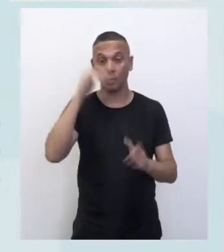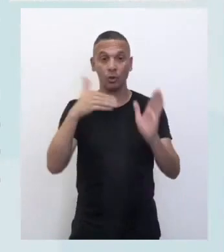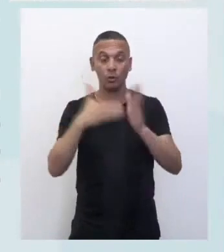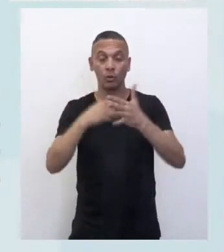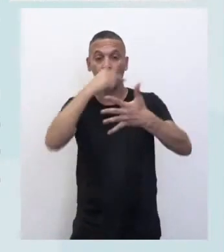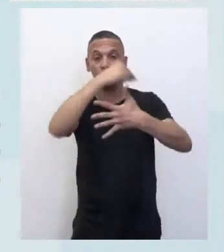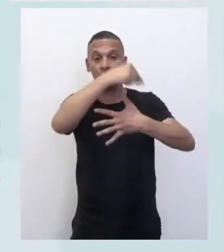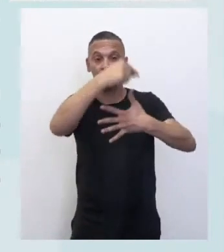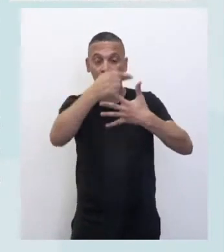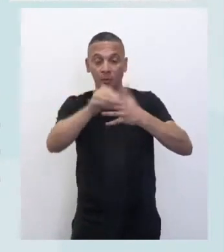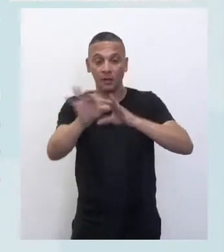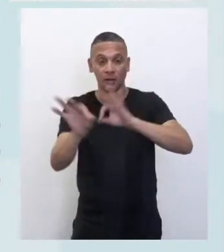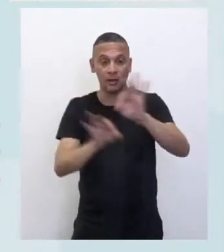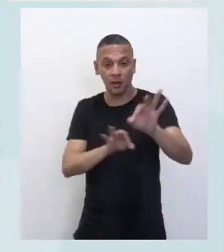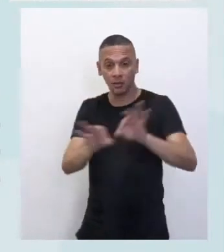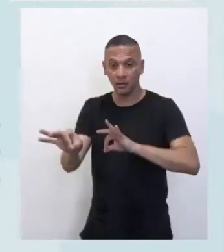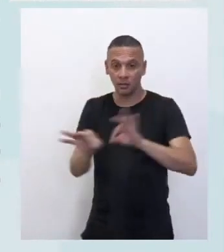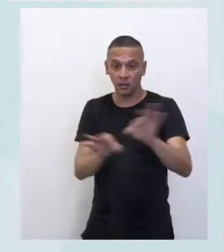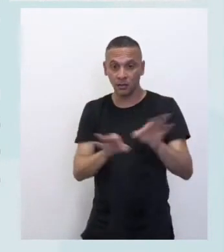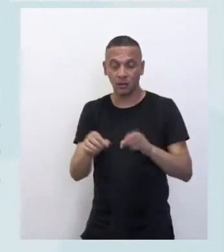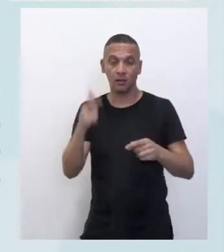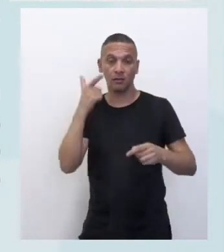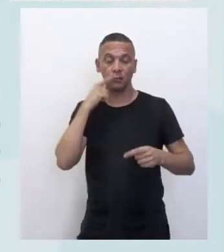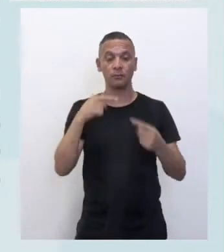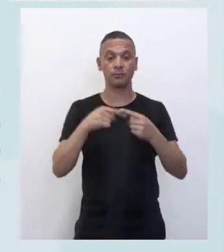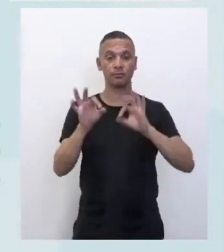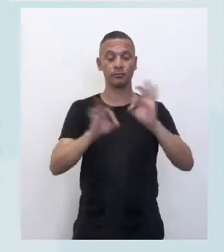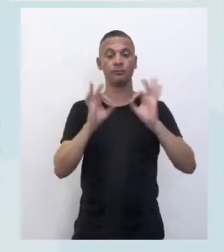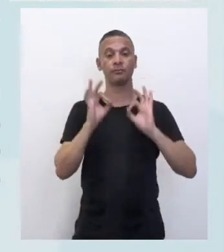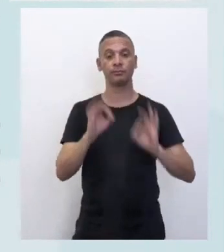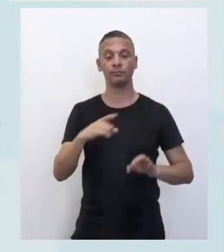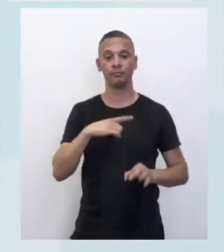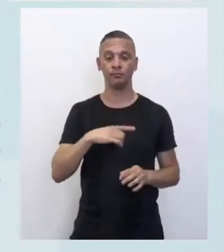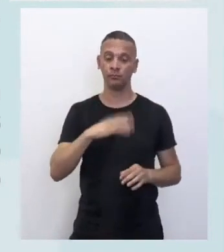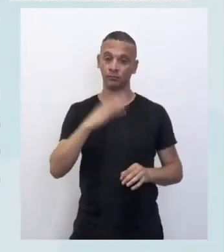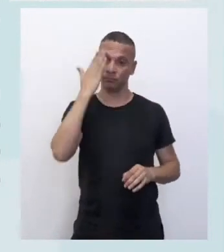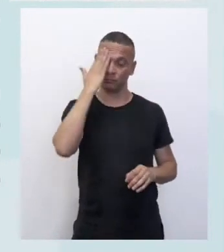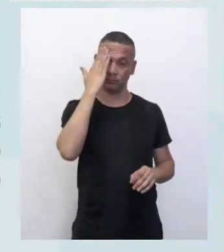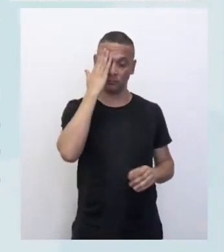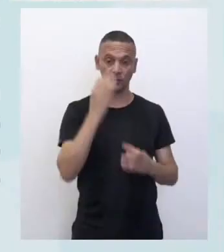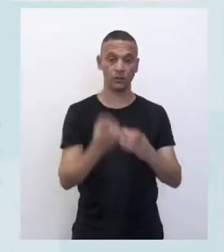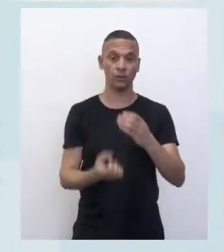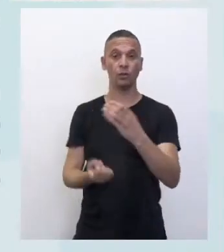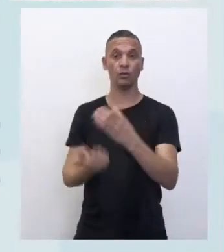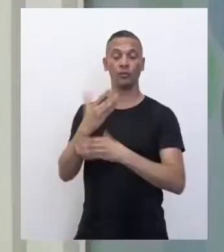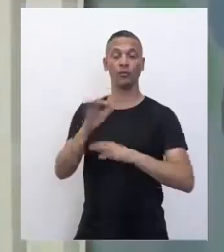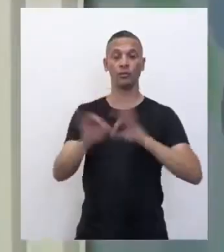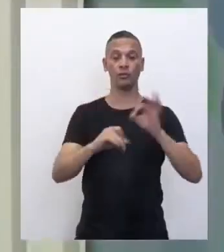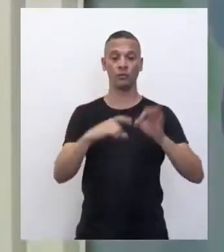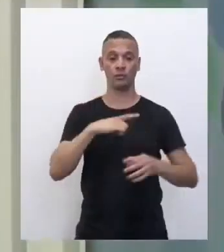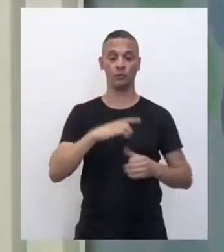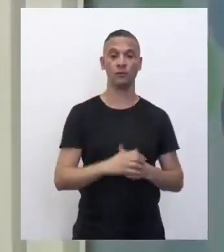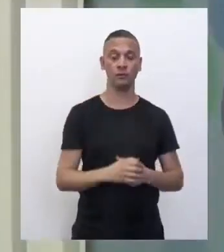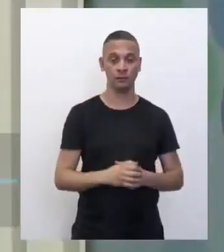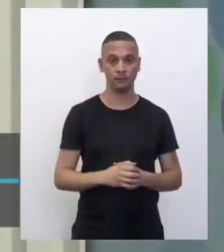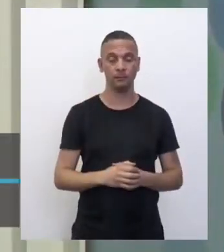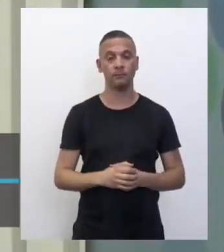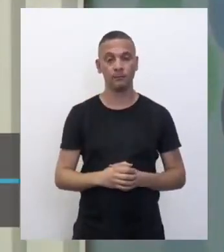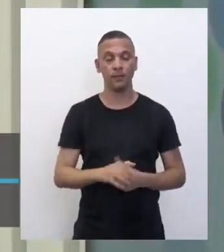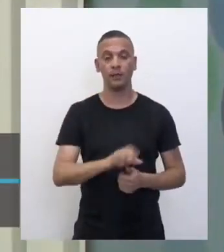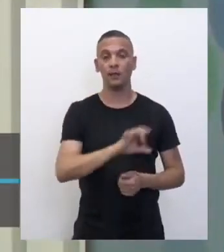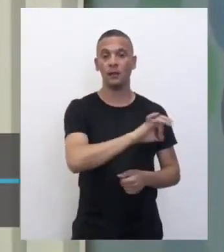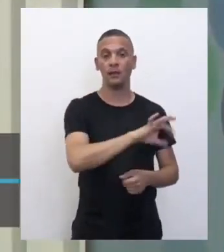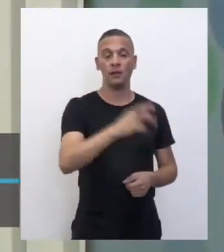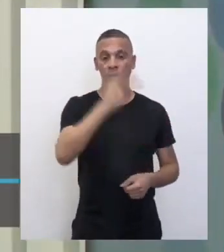elementos, a dimensão material, a subjetividade compartilhada e as relações interpessoais, produzem no espaço. Porque cada um olha a